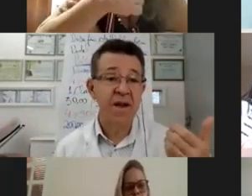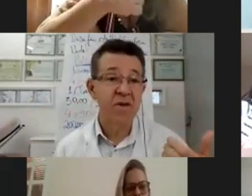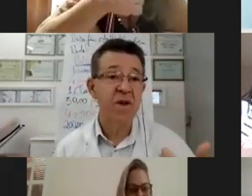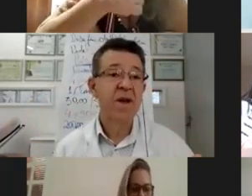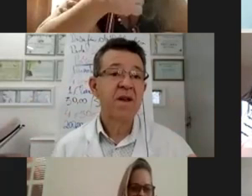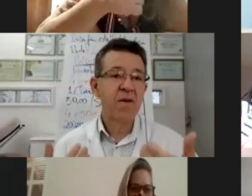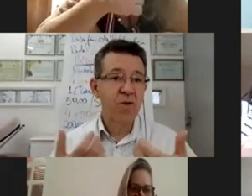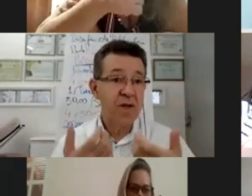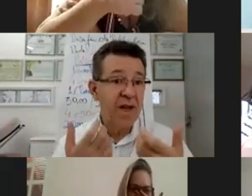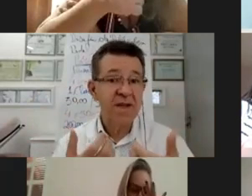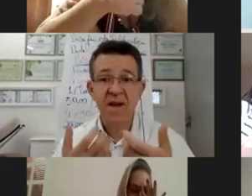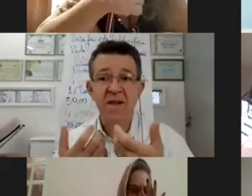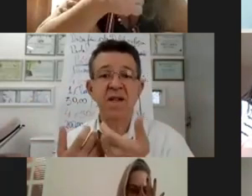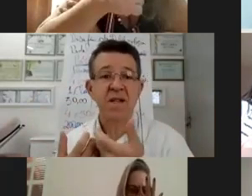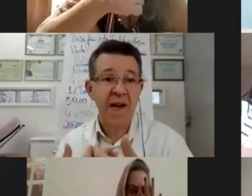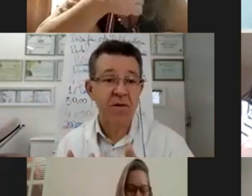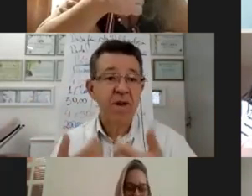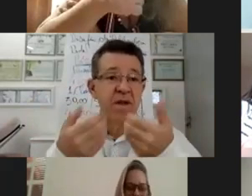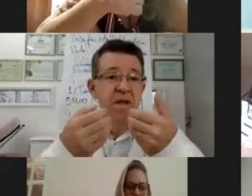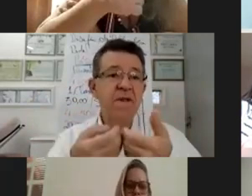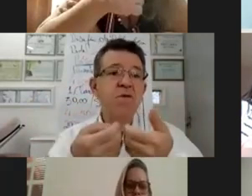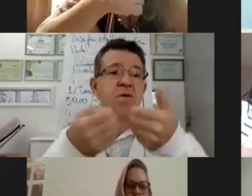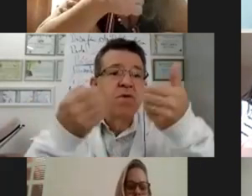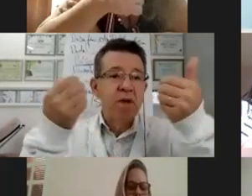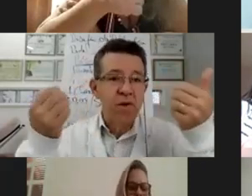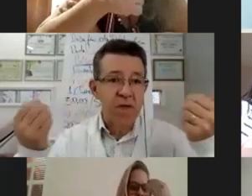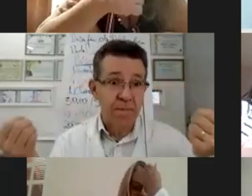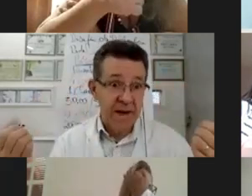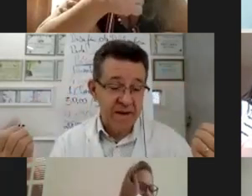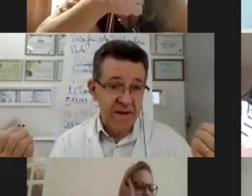meio, 2 anos. Que eu adotei esse critério de dividir